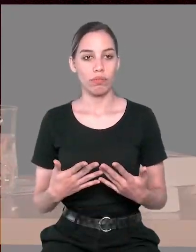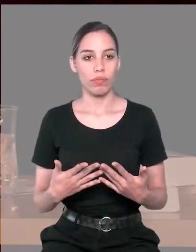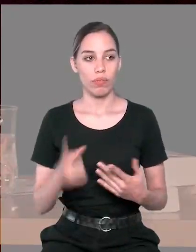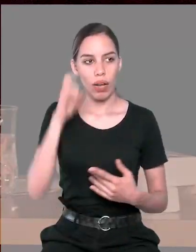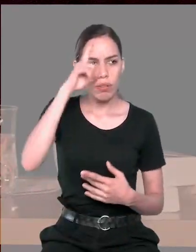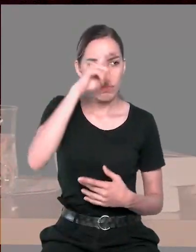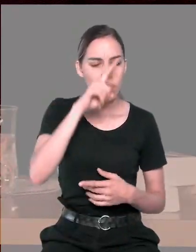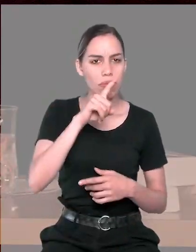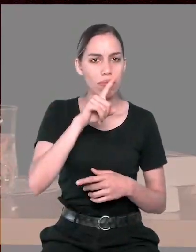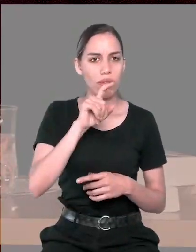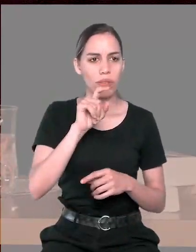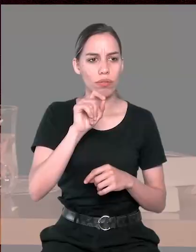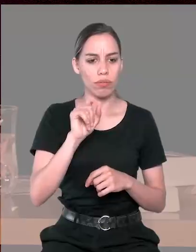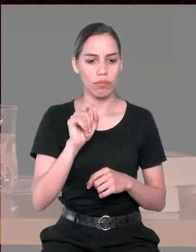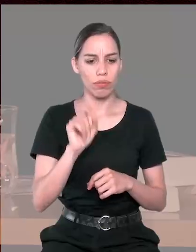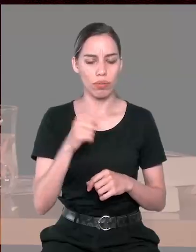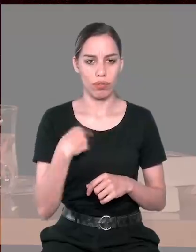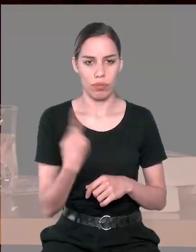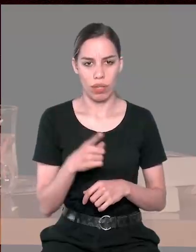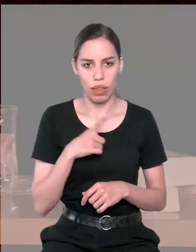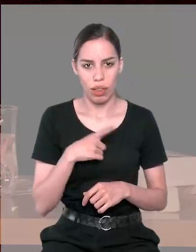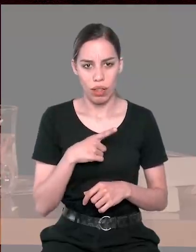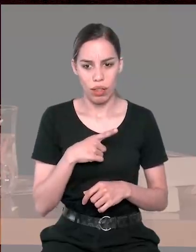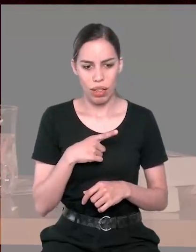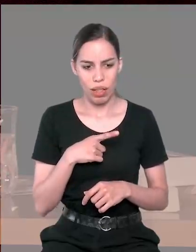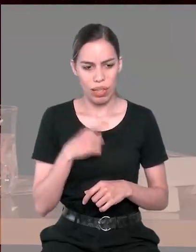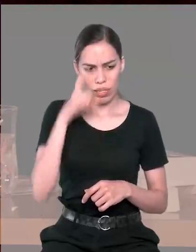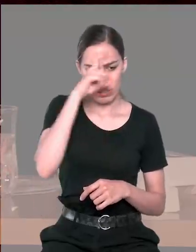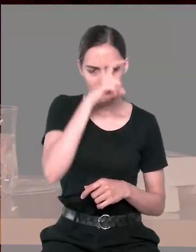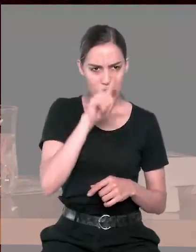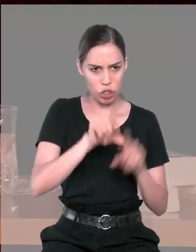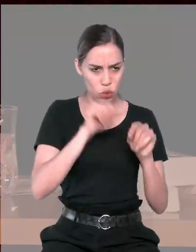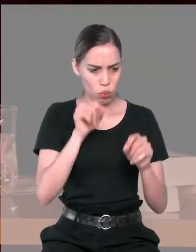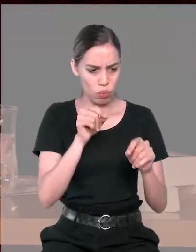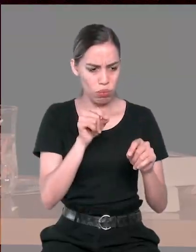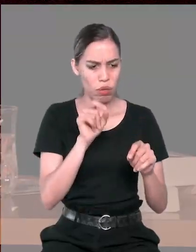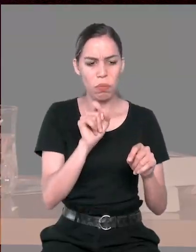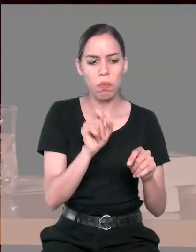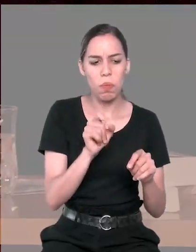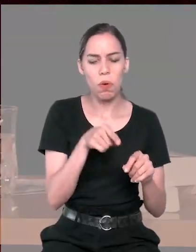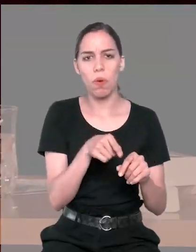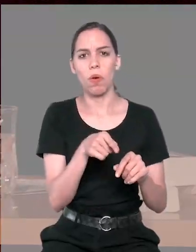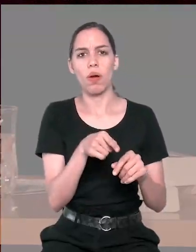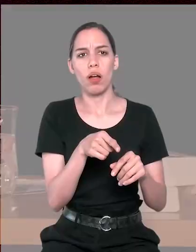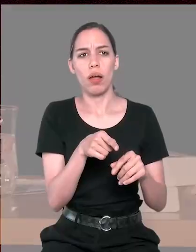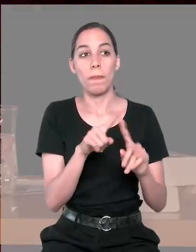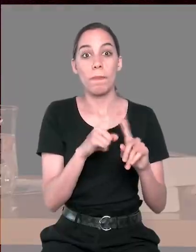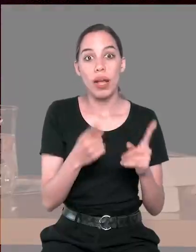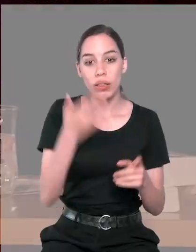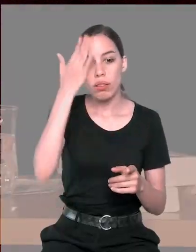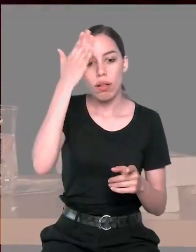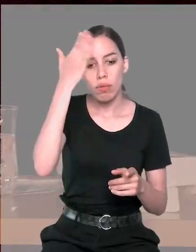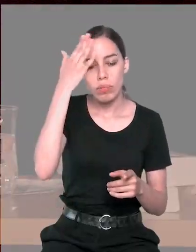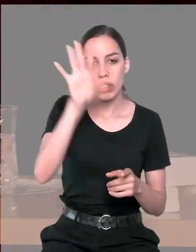assim, a dificuldade que nós temos aqui. Porque não é escolher entre a determinação e a indeterminação, mas escolher de uma